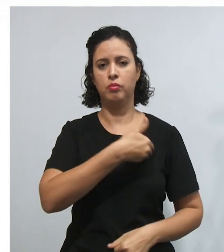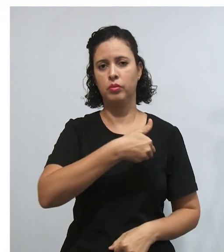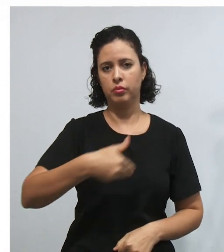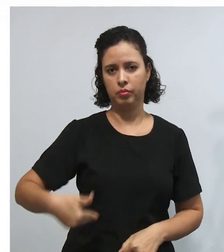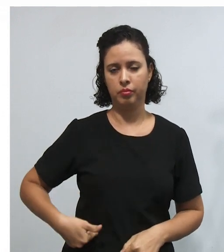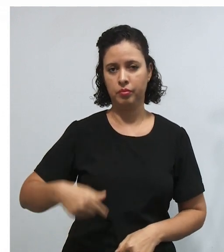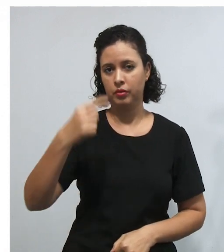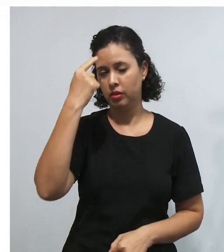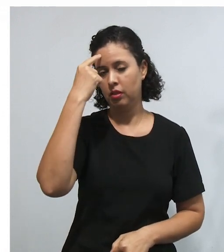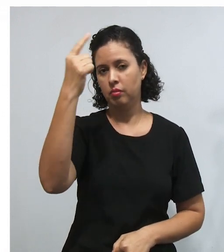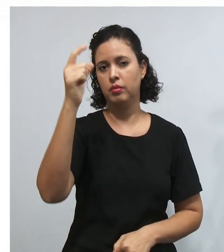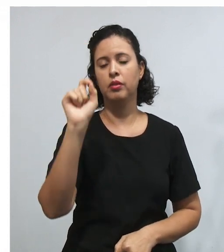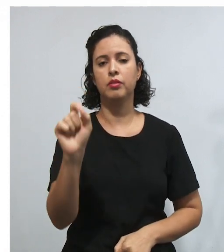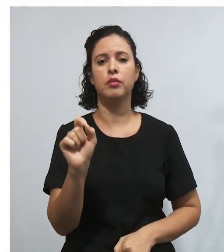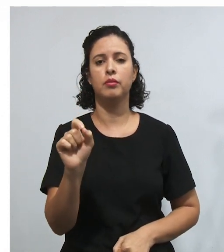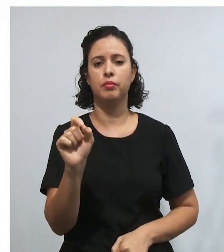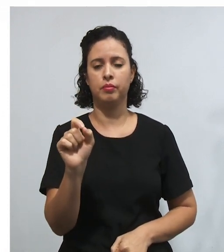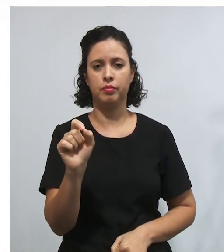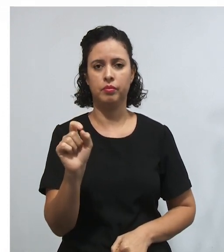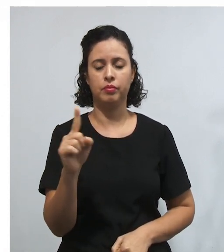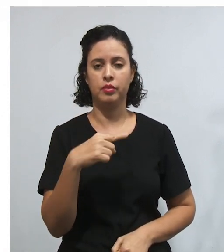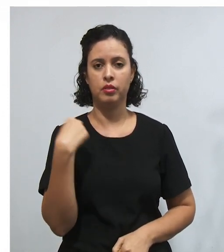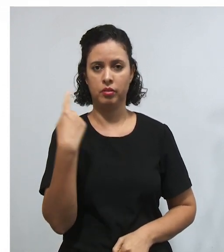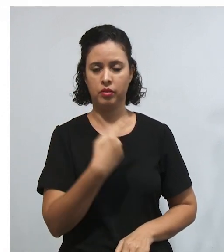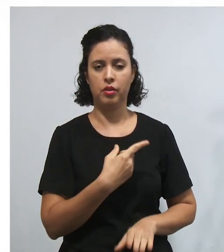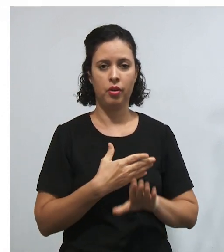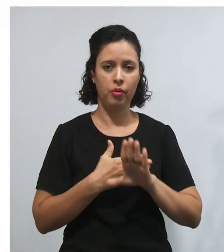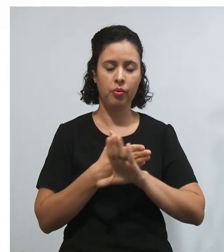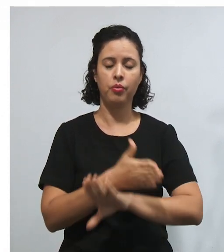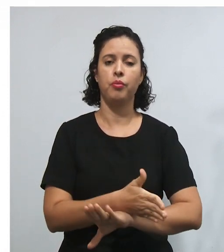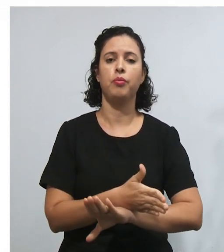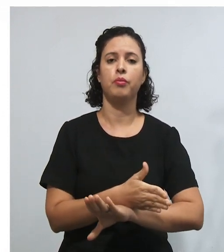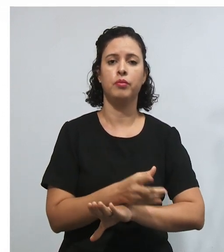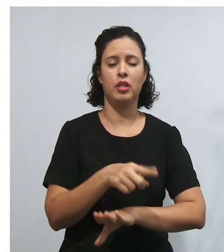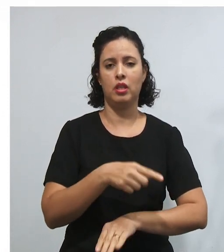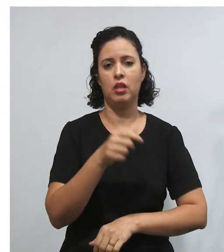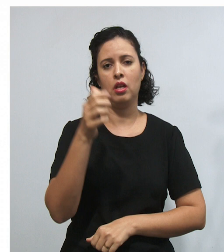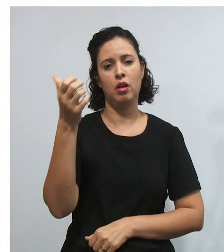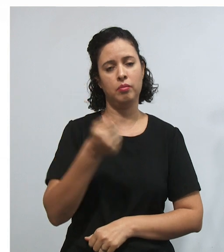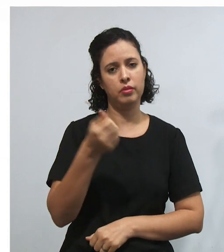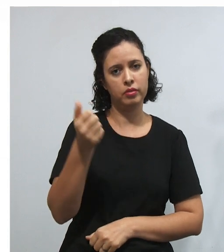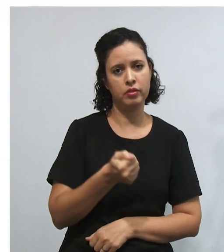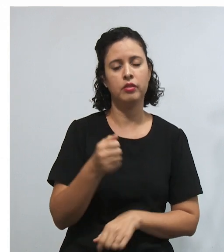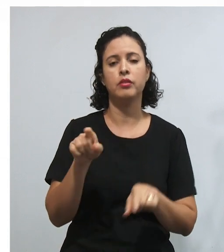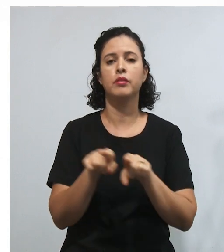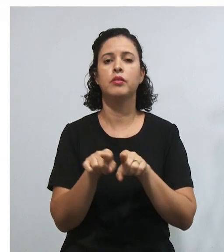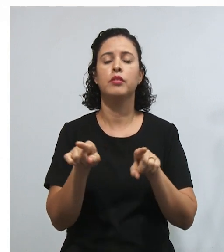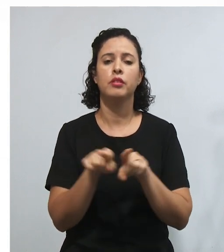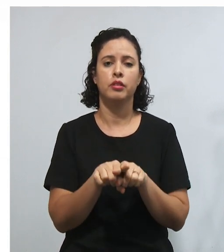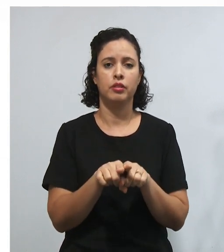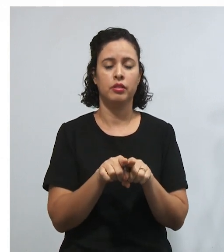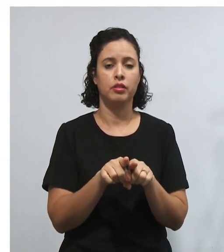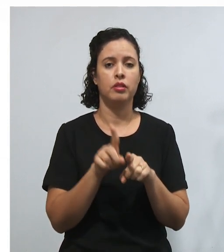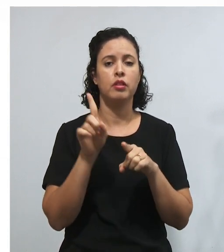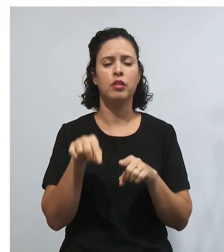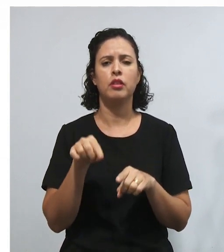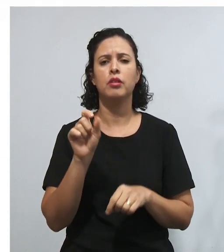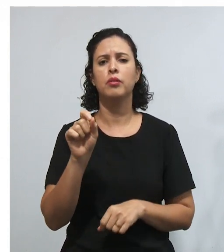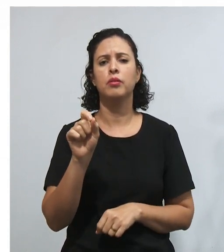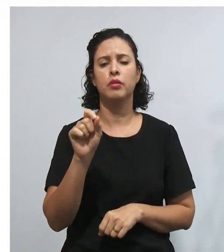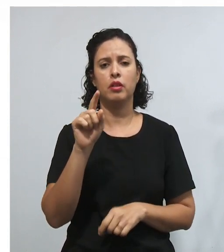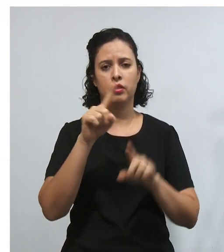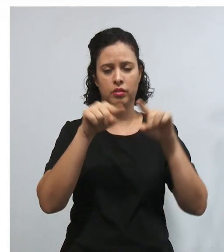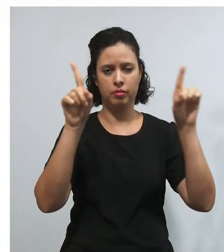tá? Lembrando que já já a gente vai entrar nas questões previdenciárias e essas questões previdenciárias elas se